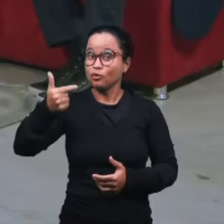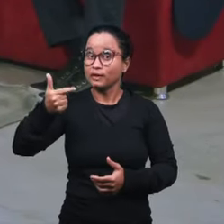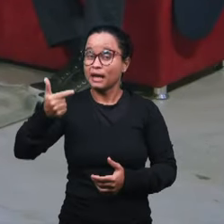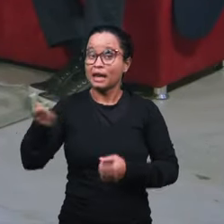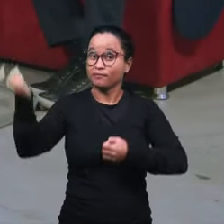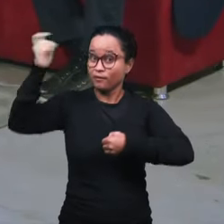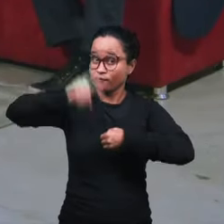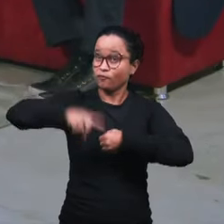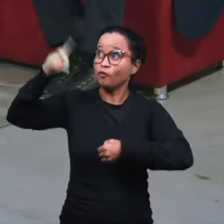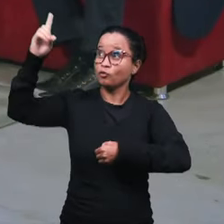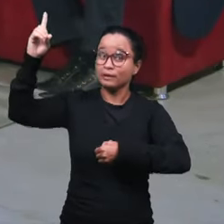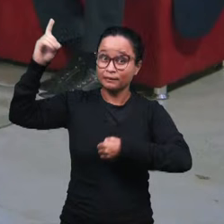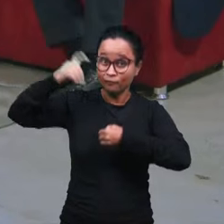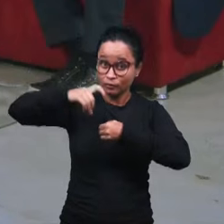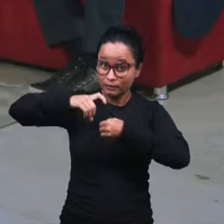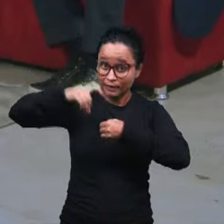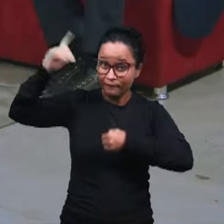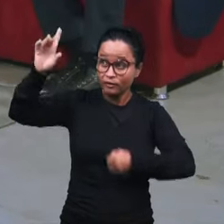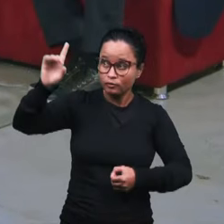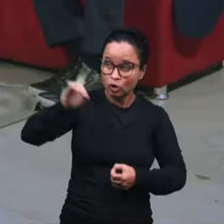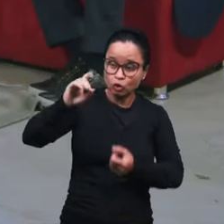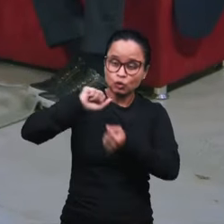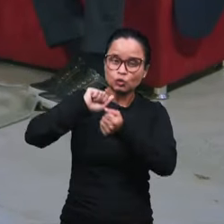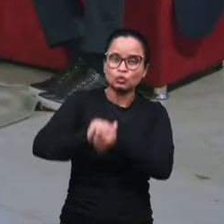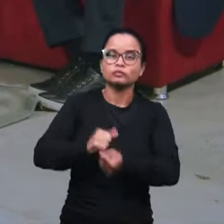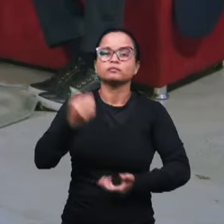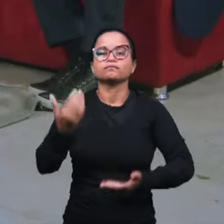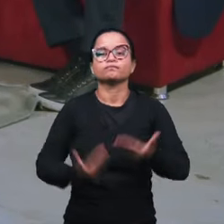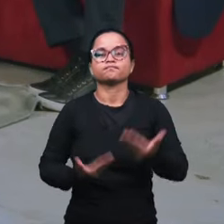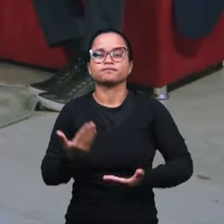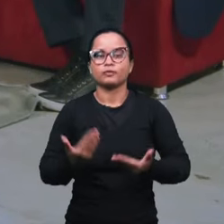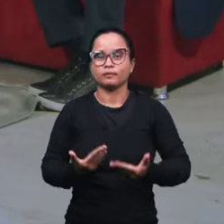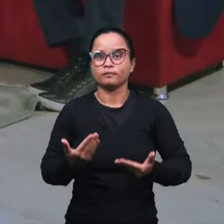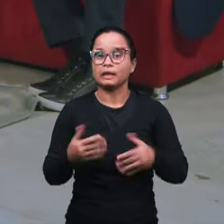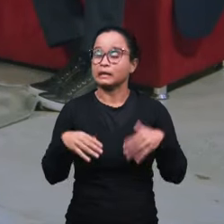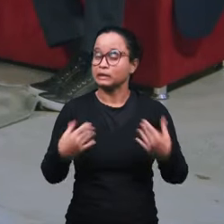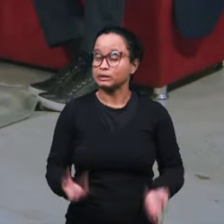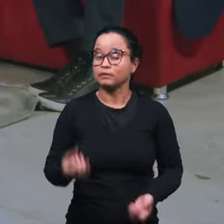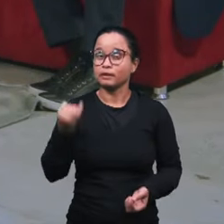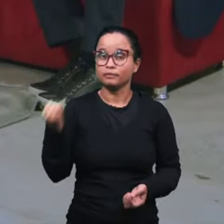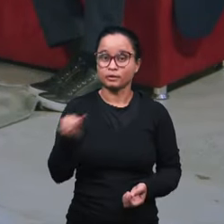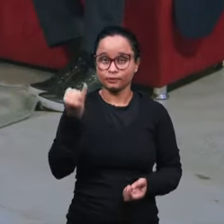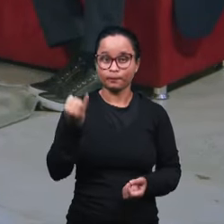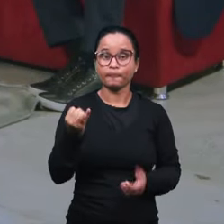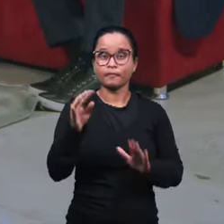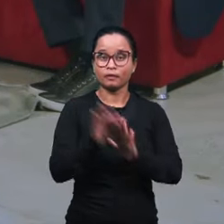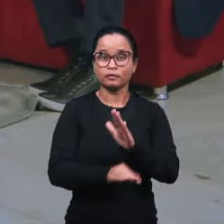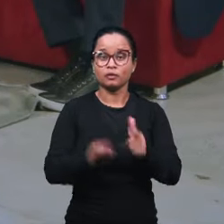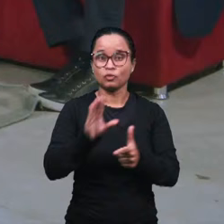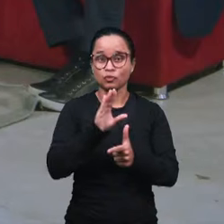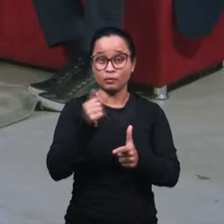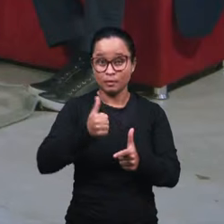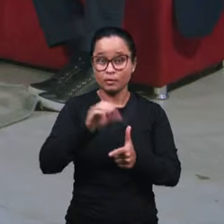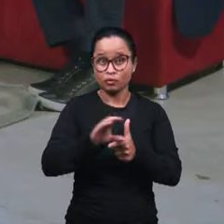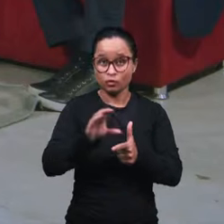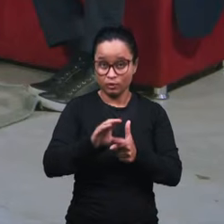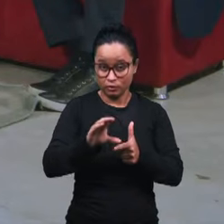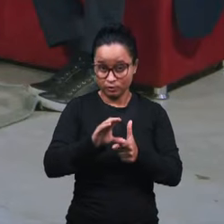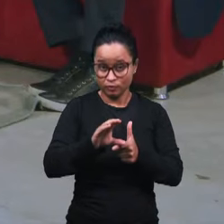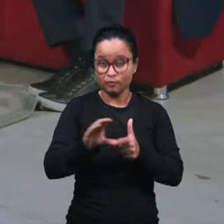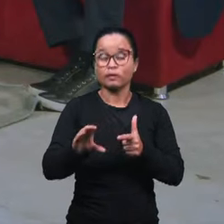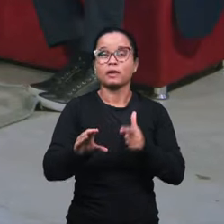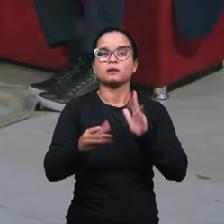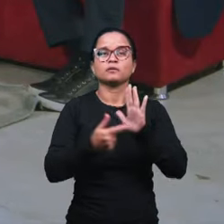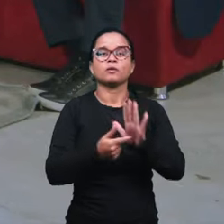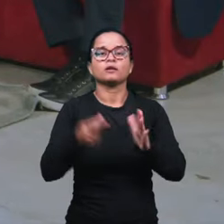essa frase, né? Glória a Deus. É bom colocar no texto de 1 Coríntios 15, 52, que o Gerson e